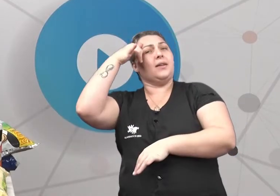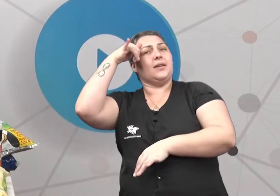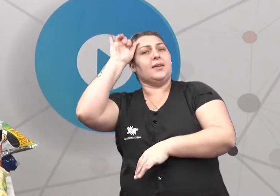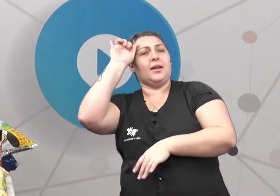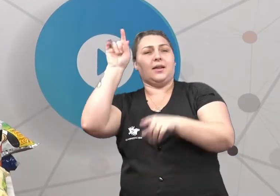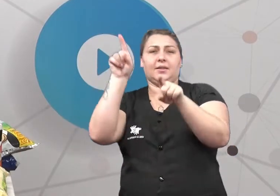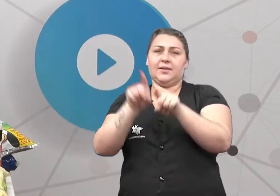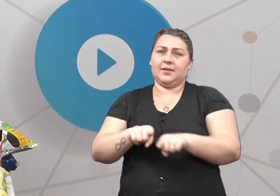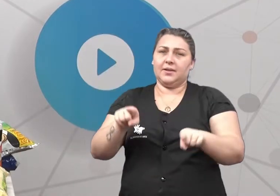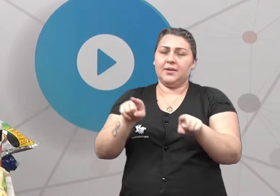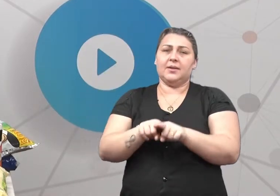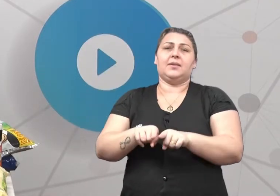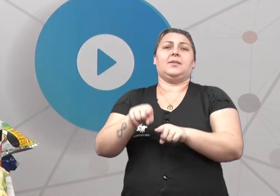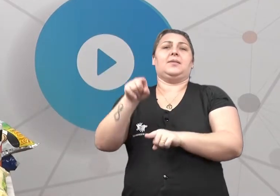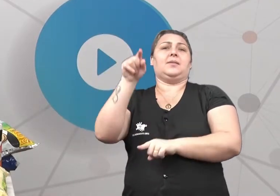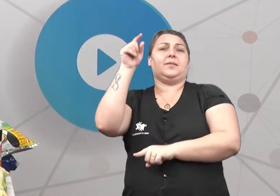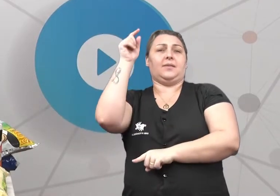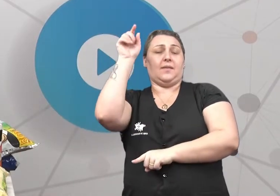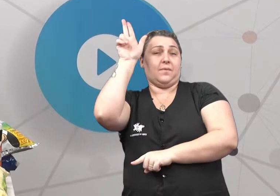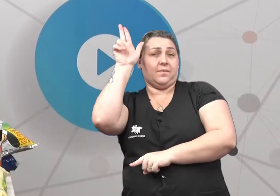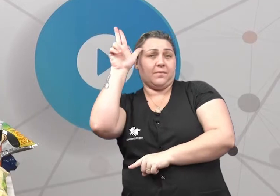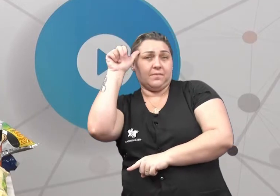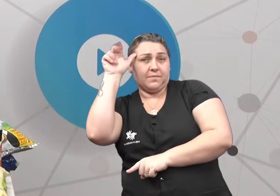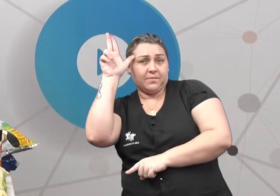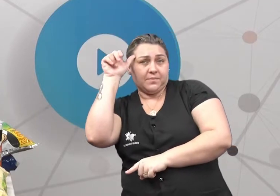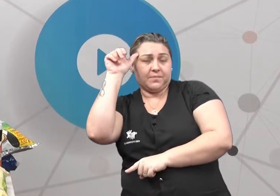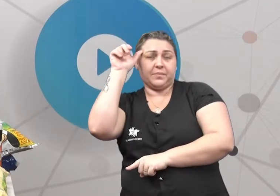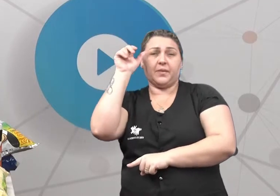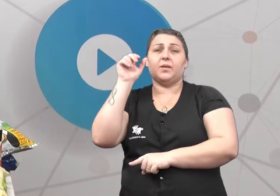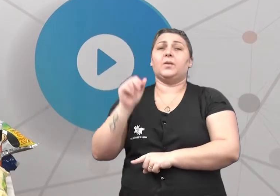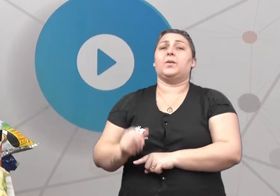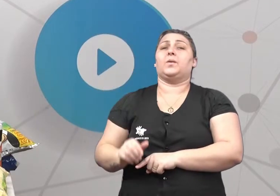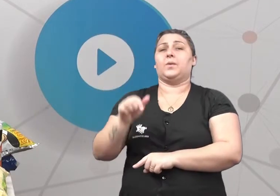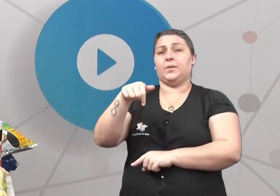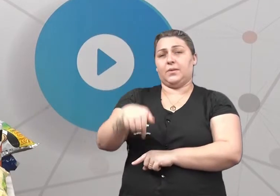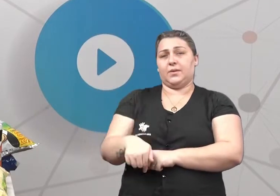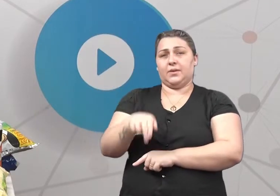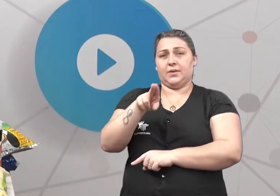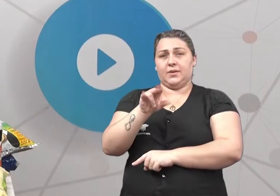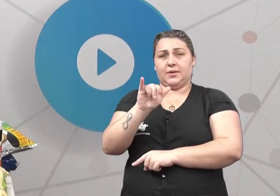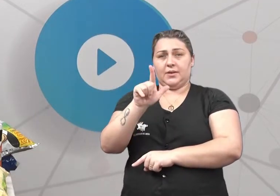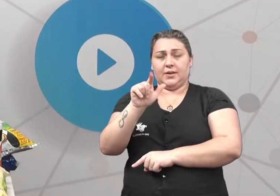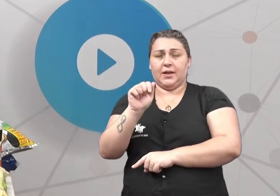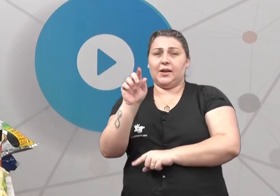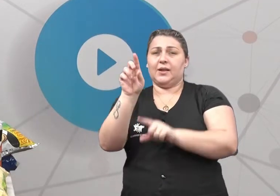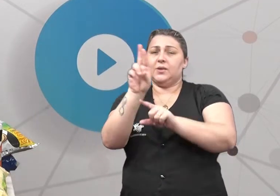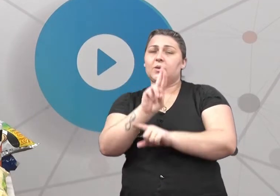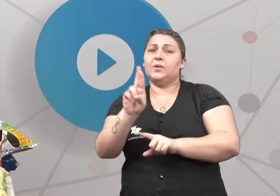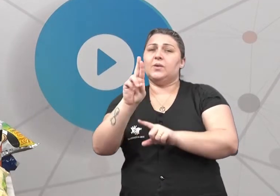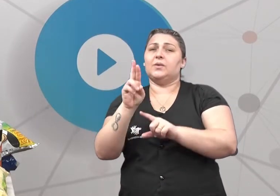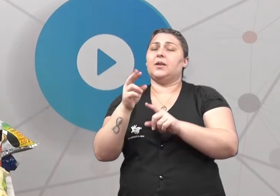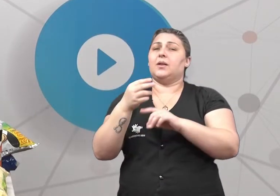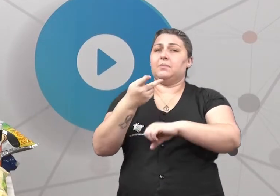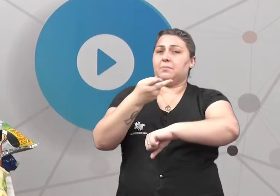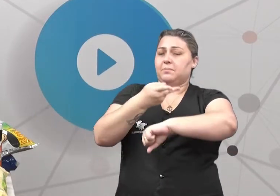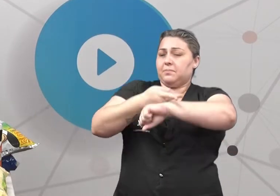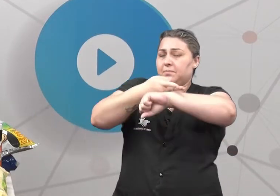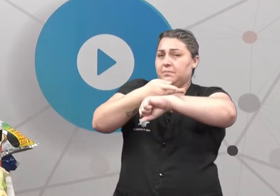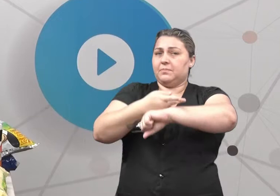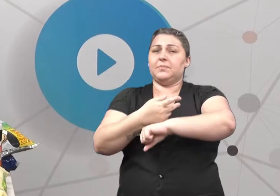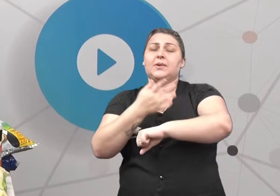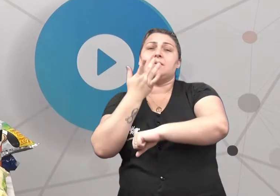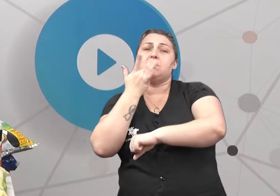quantos arroba tem em gados, em terras. E o quilates, ele é muito utilizado para joias, pedras